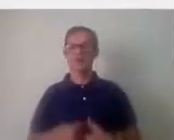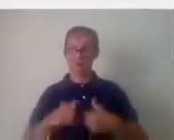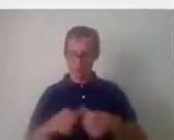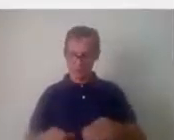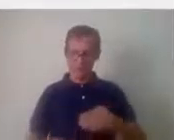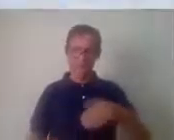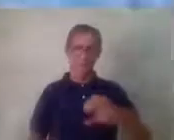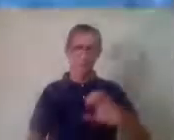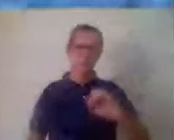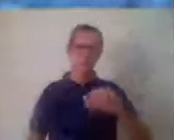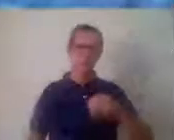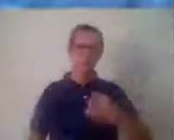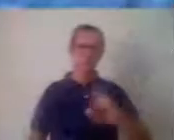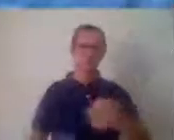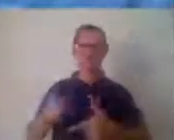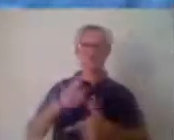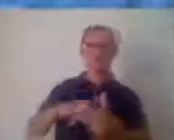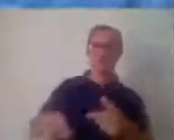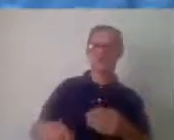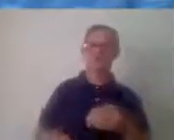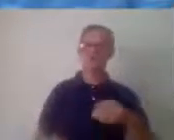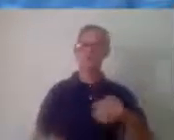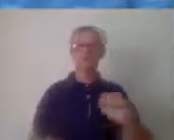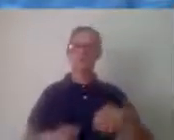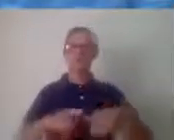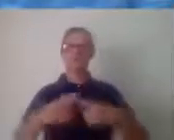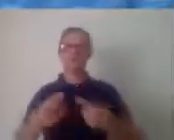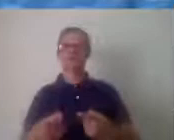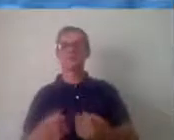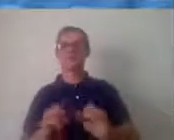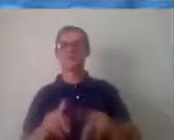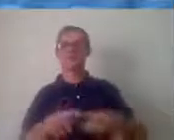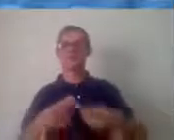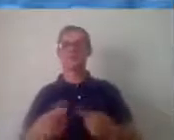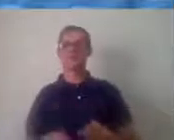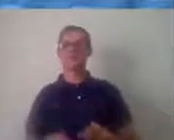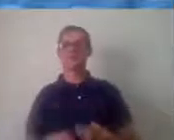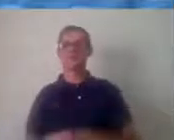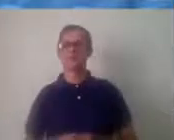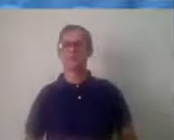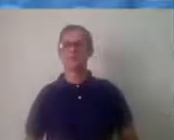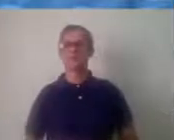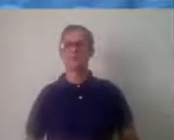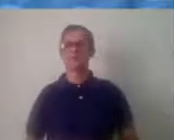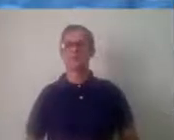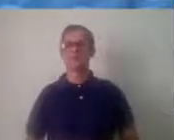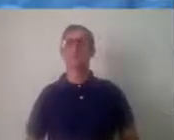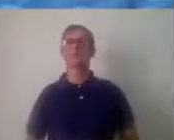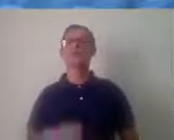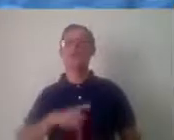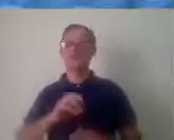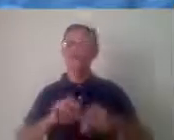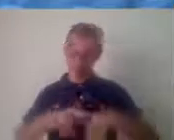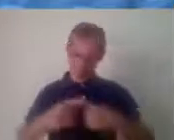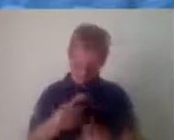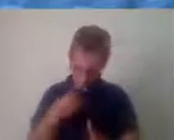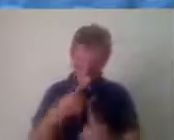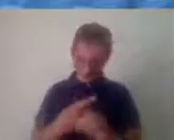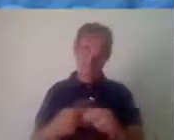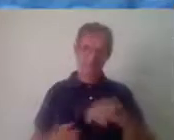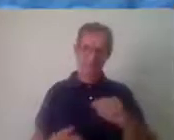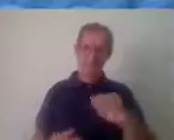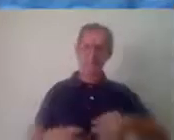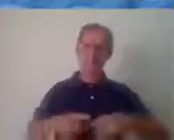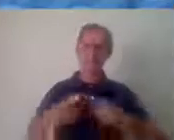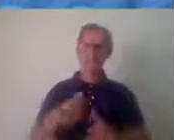momento, você divide pela massa. É isso. Quais são os passo a passo? Encontra a massa.